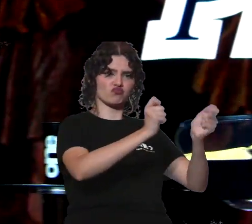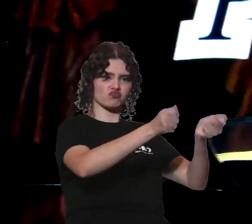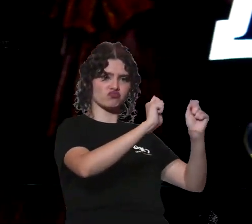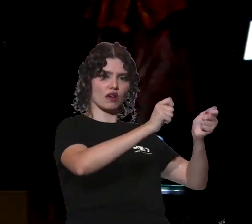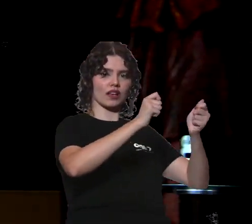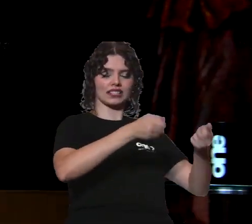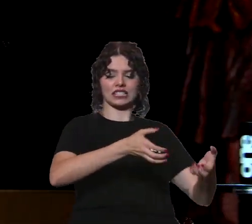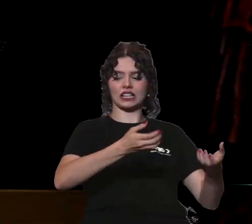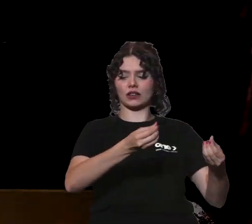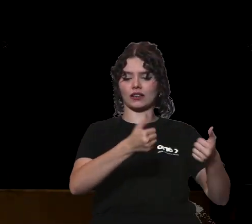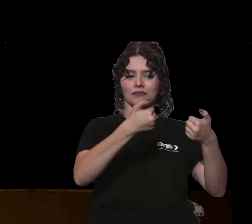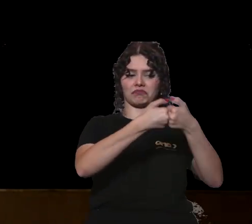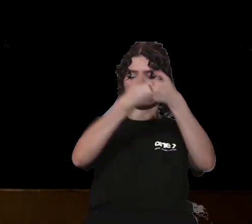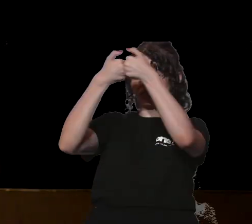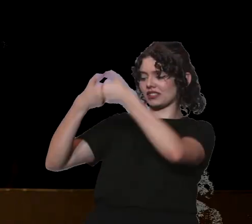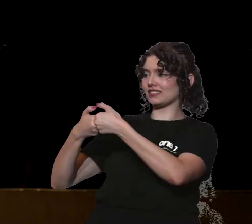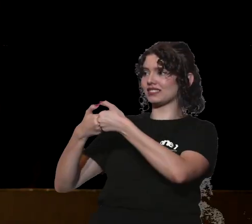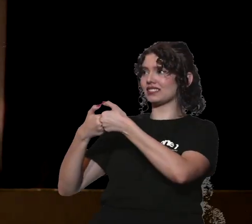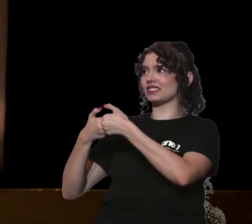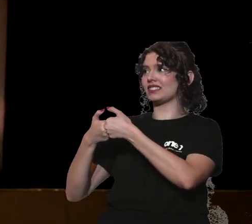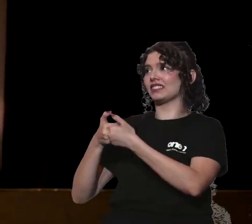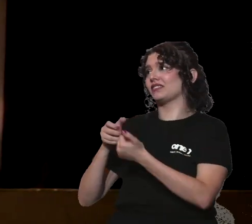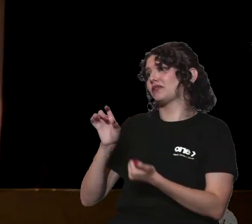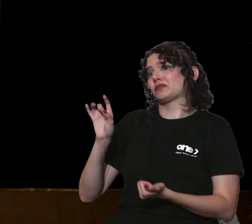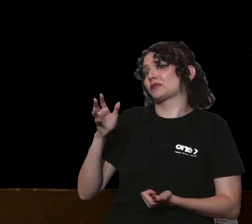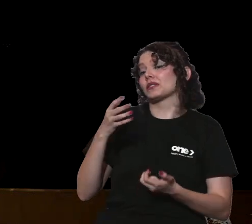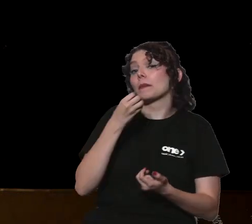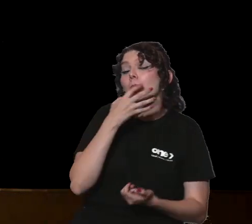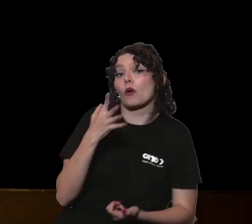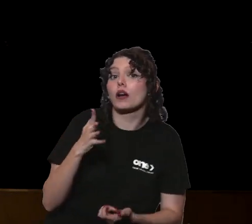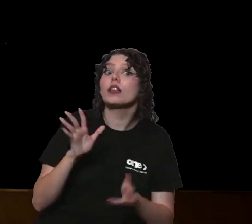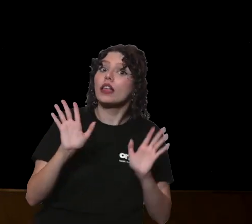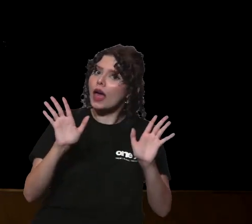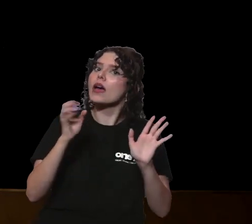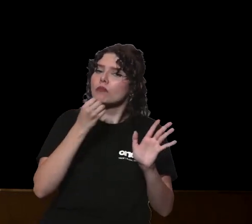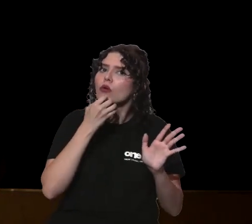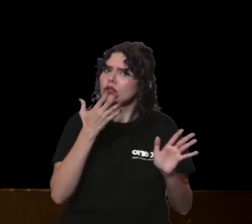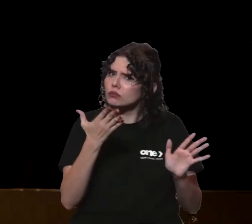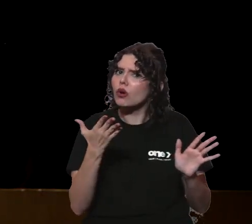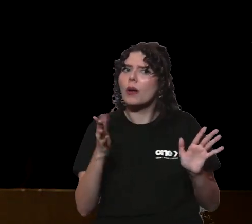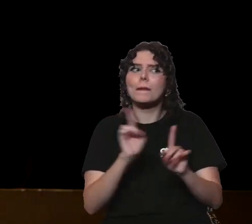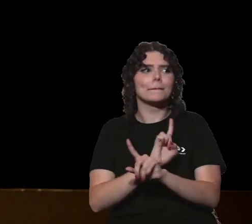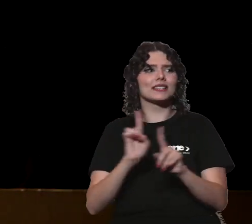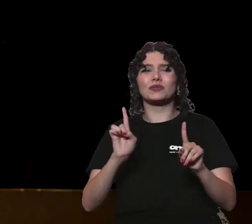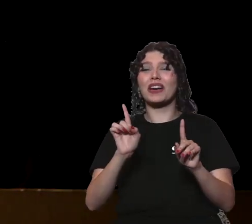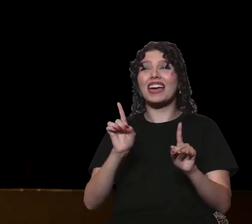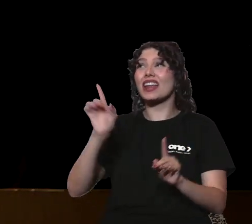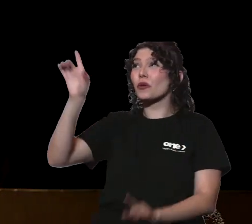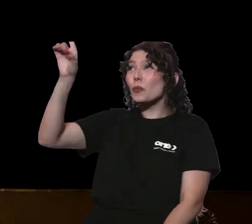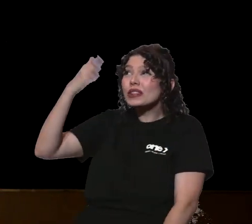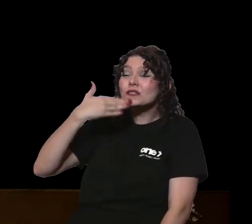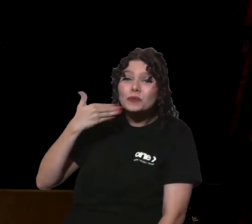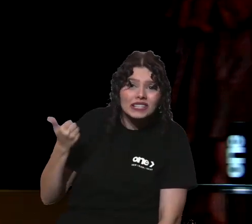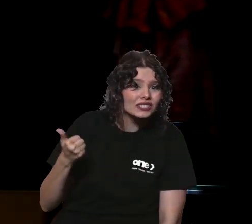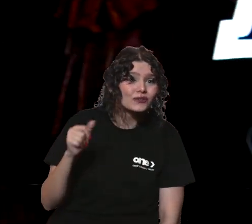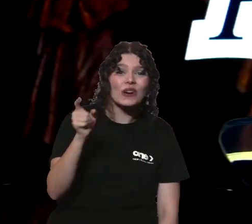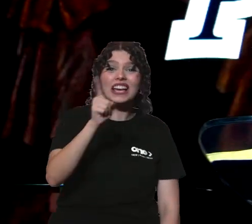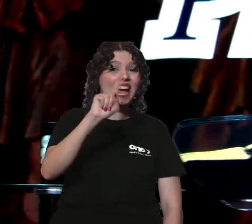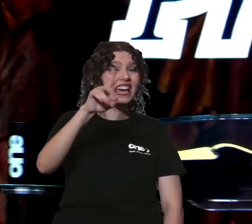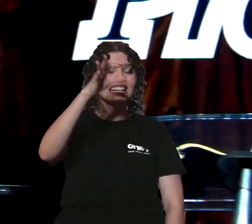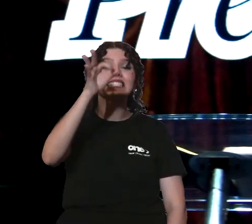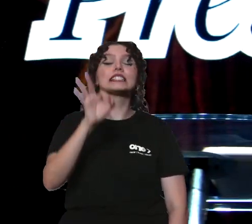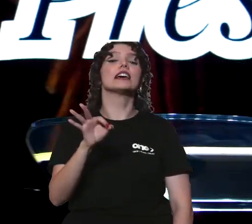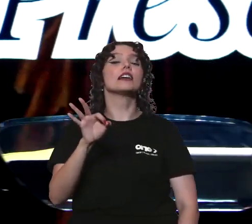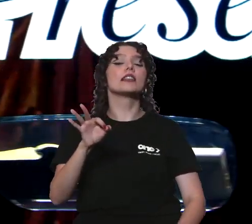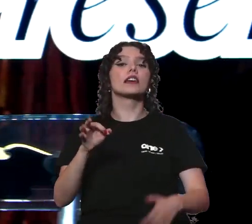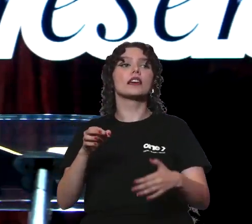nova. E uma carroça nova não era algo ruim, era algo bom, é como se fosse um carro novo, mas não era o jeito que Deus pediu. E aí a Bíblia diz